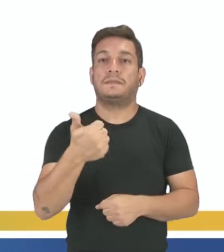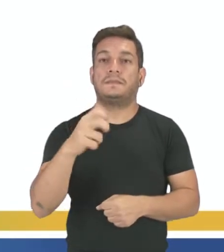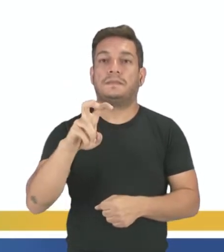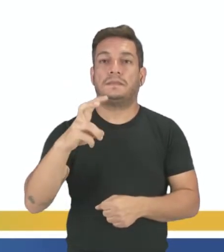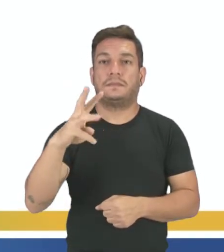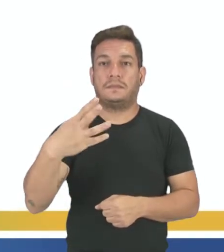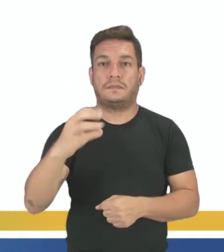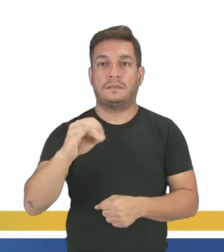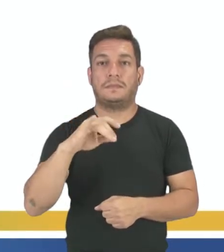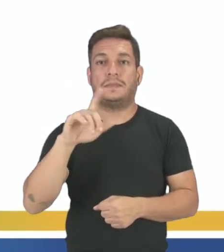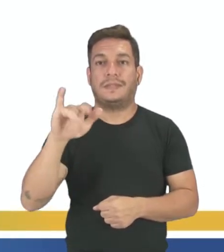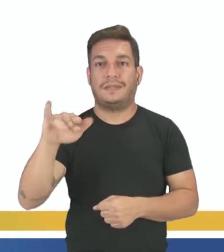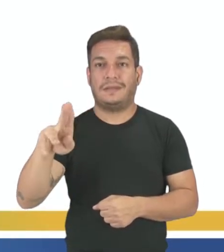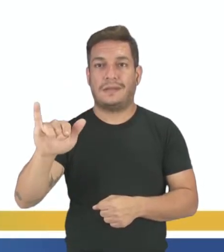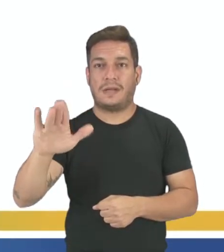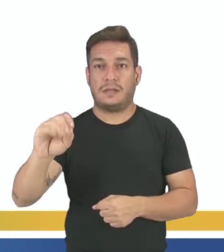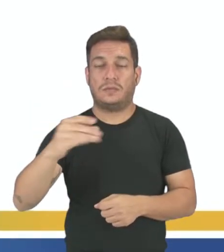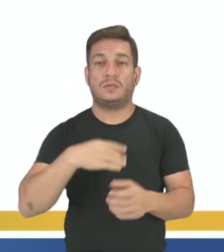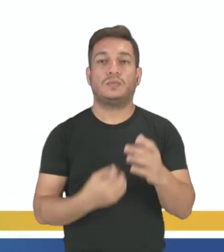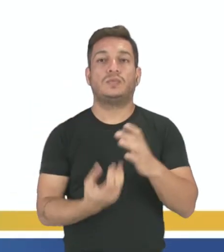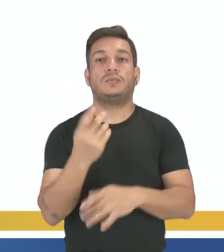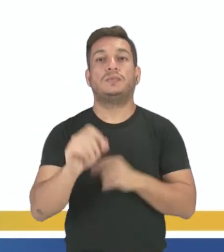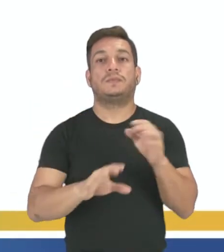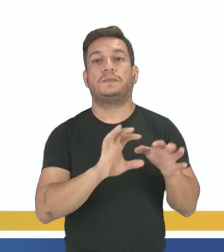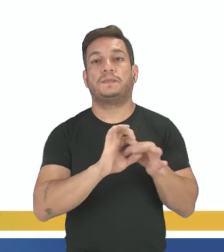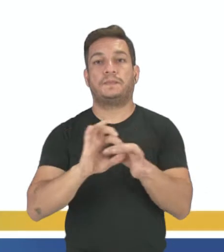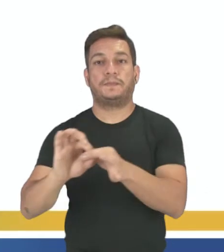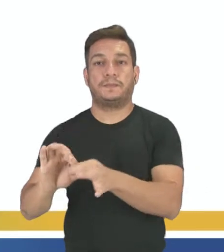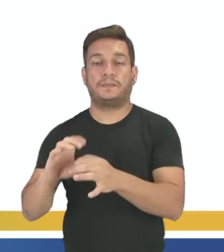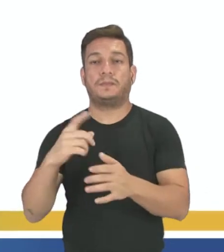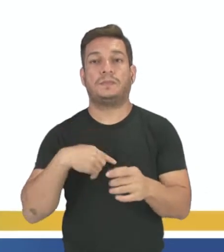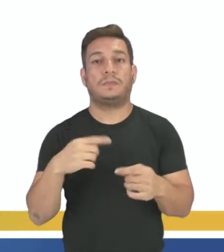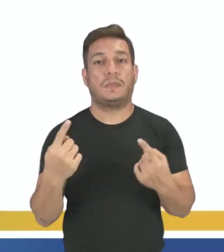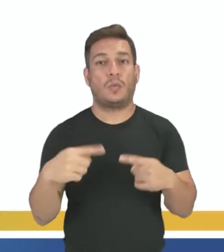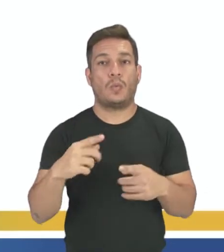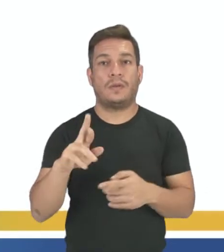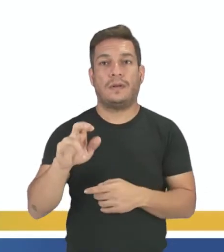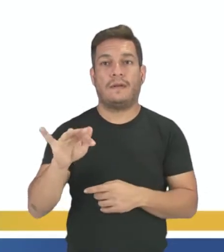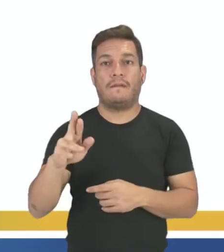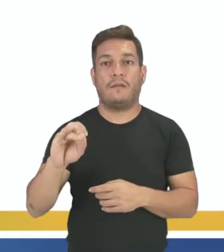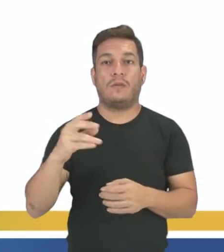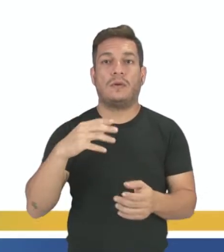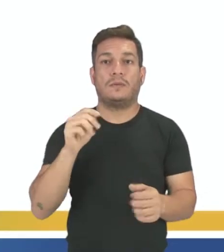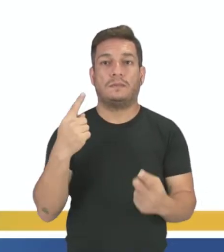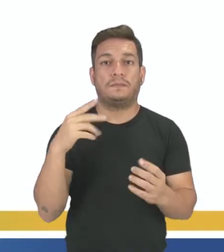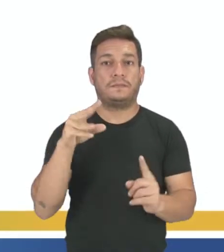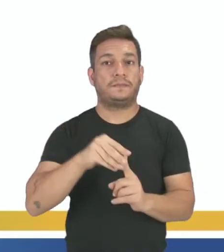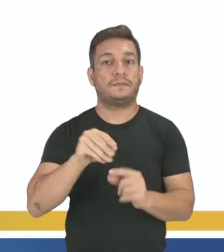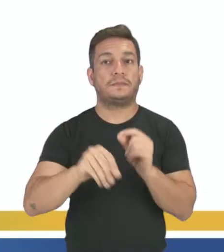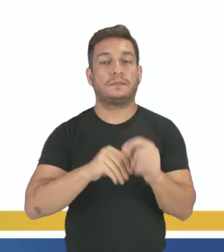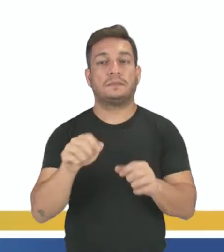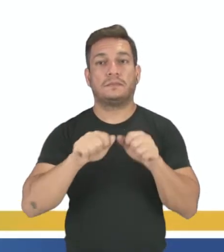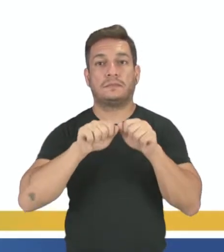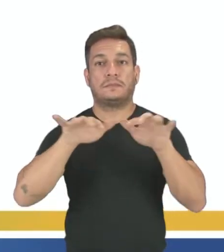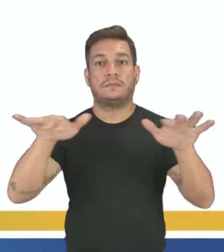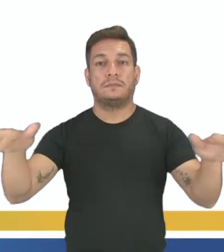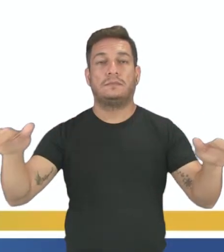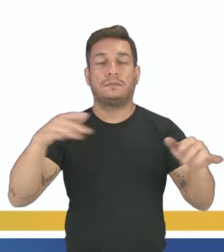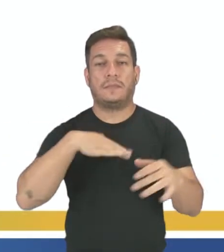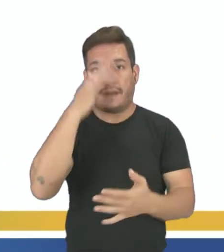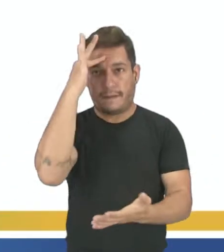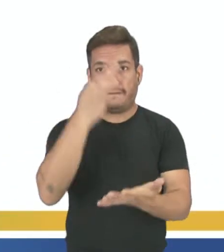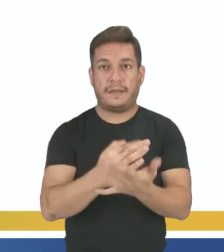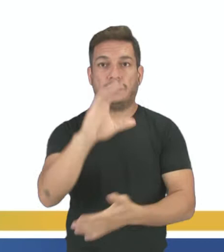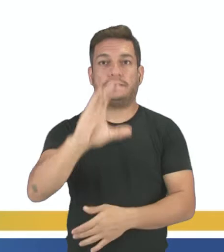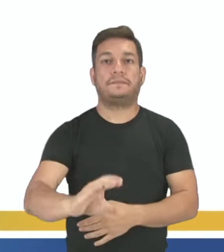1534 por Inácio de Loyola, surgiu no contexto da Contra-Reforma e com o objetivo de consolidar e ampliar a fé católica